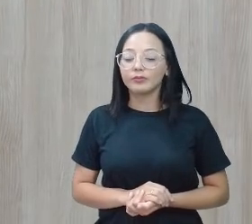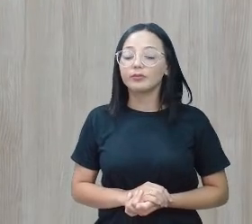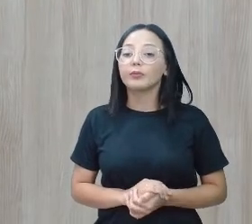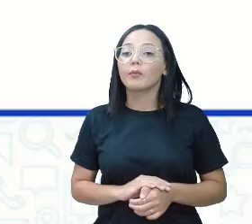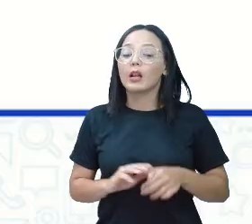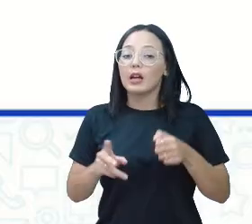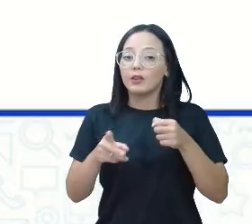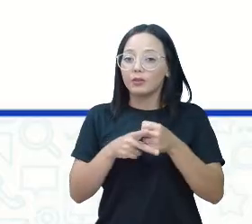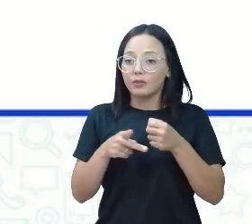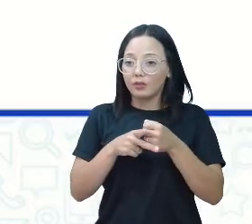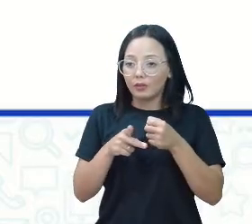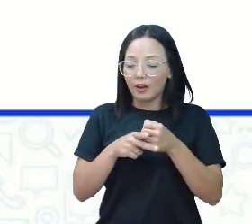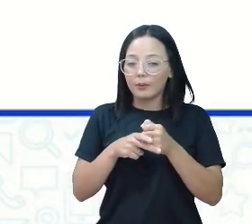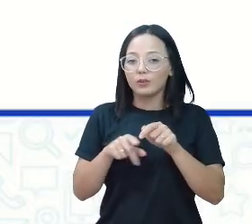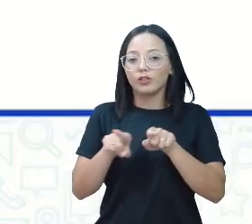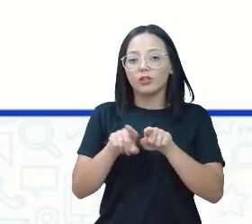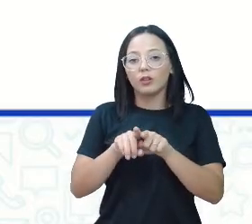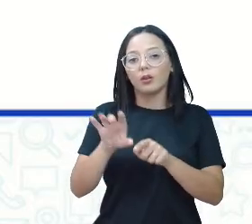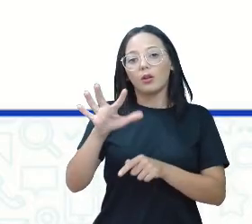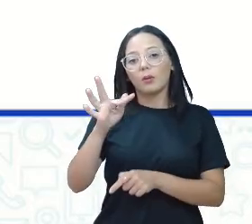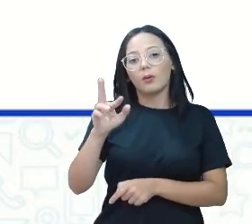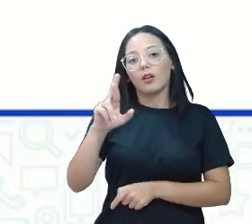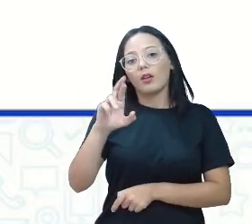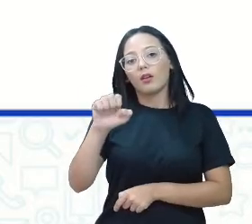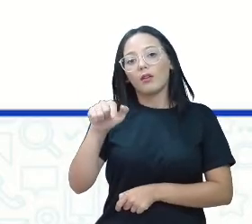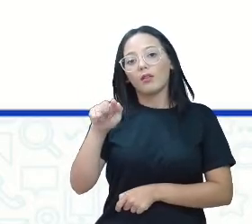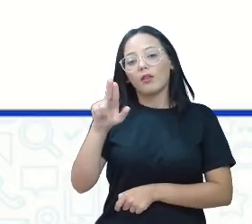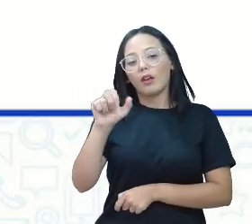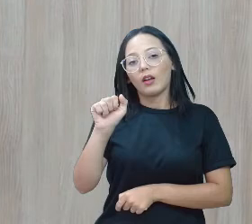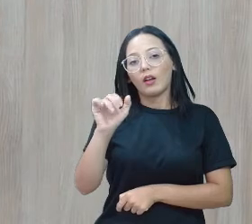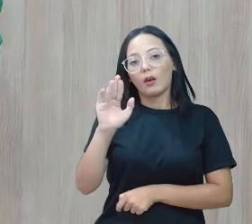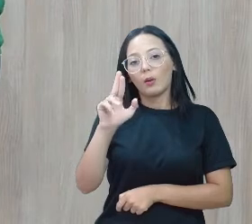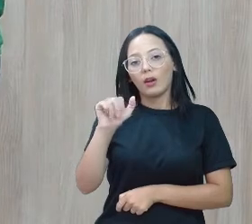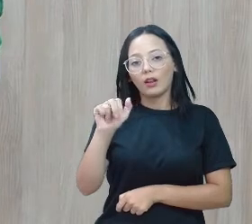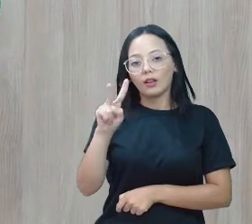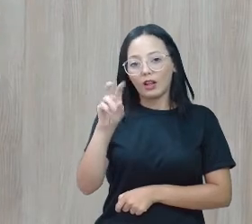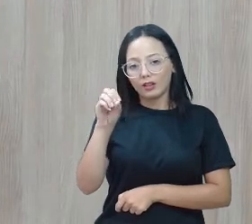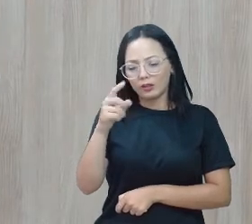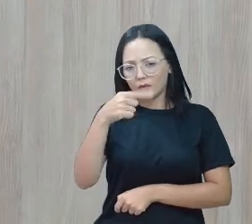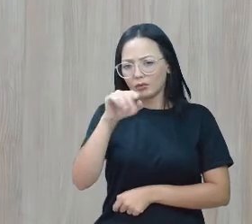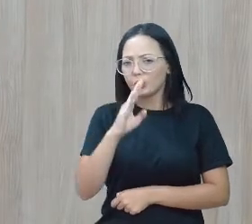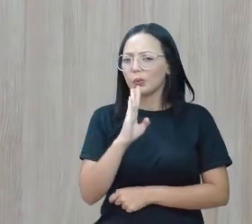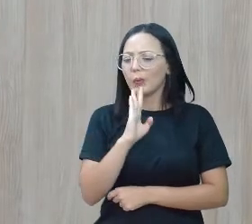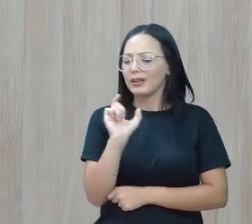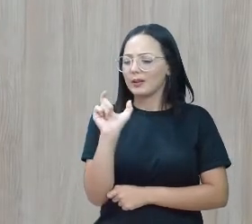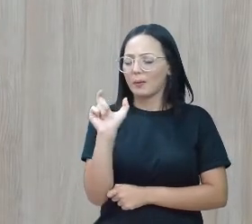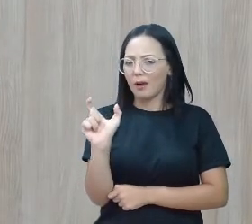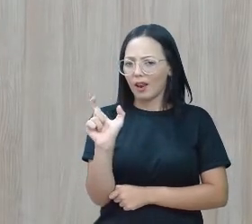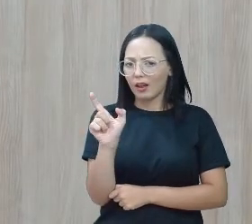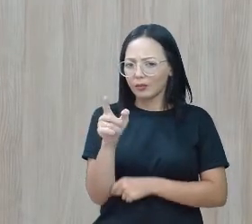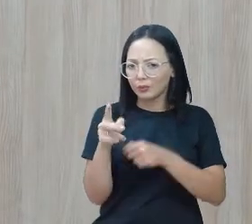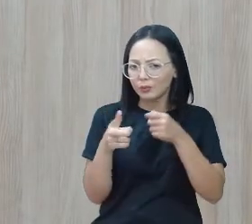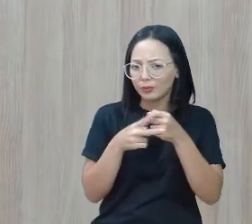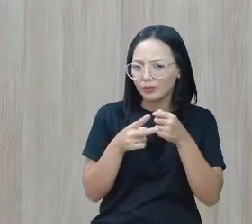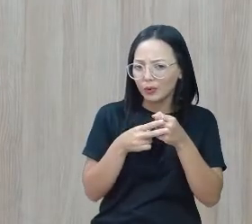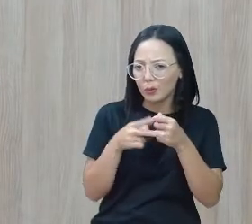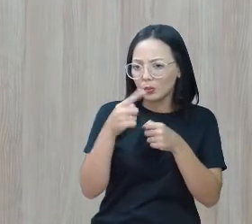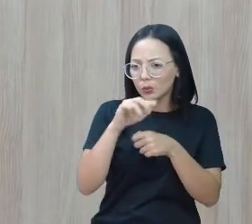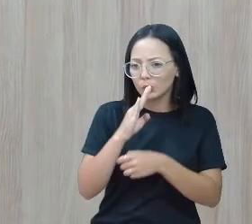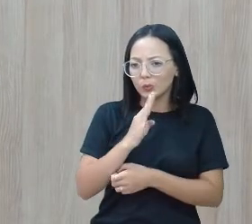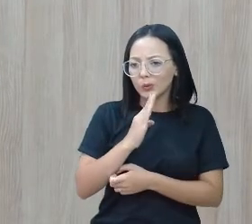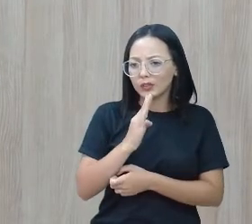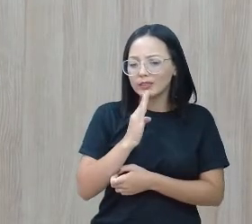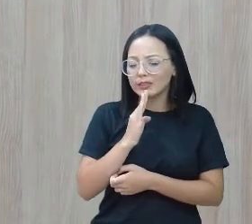Verbos frequentativos. Que é isso? E aí, já ouviram essa palavra? Verbos